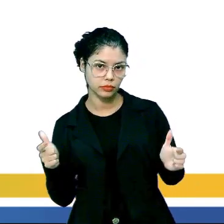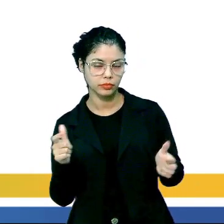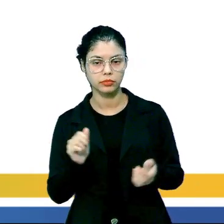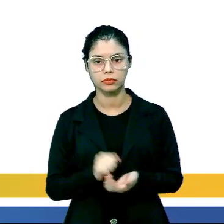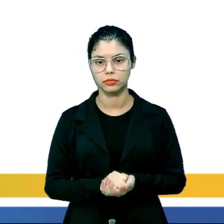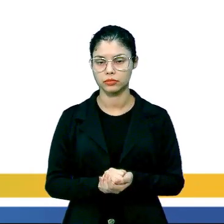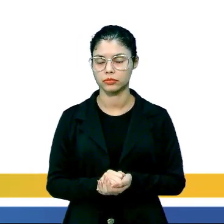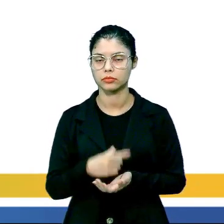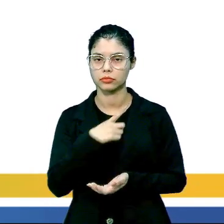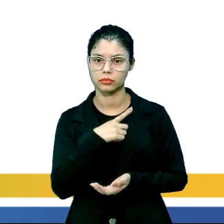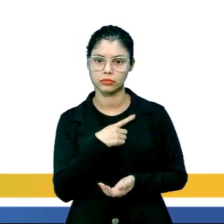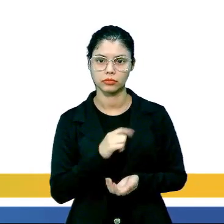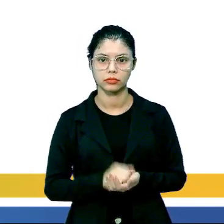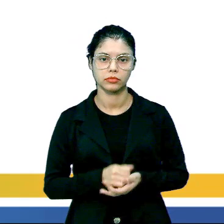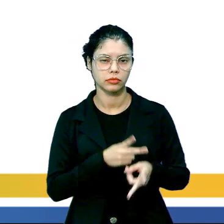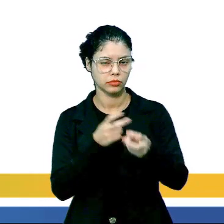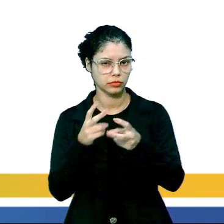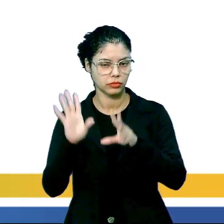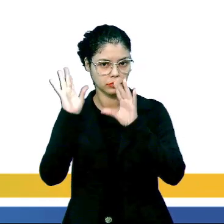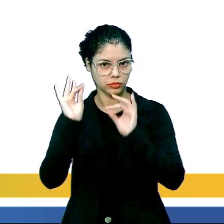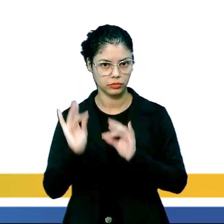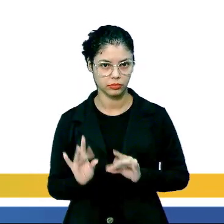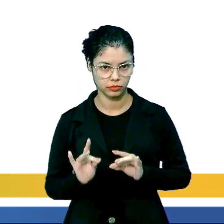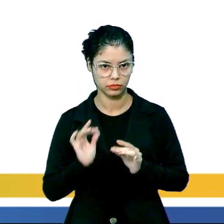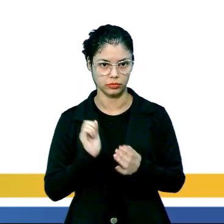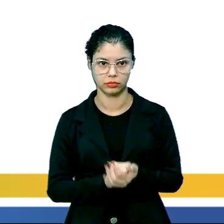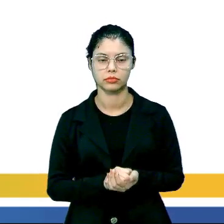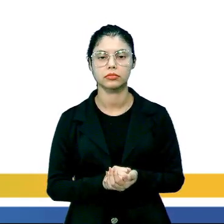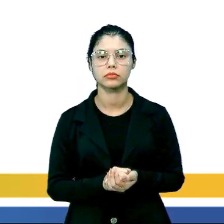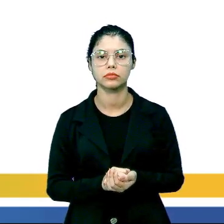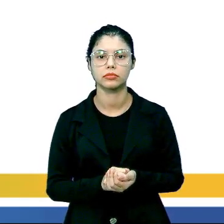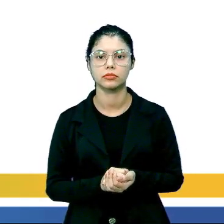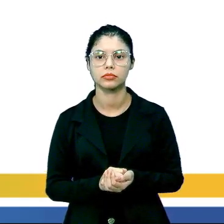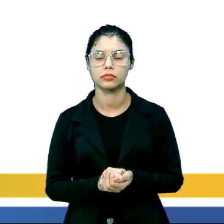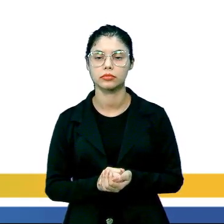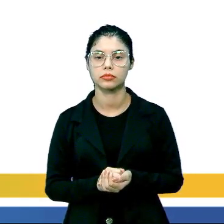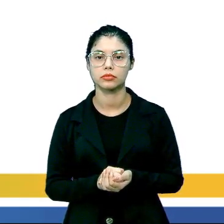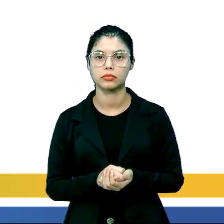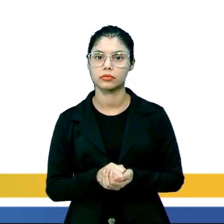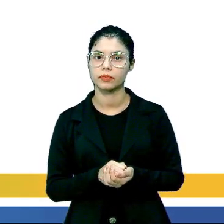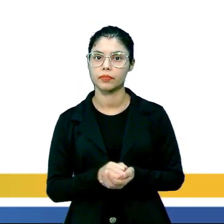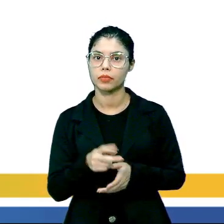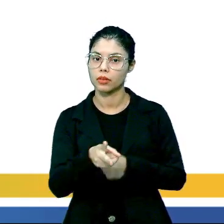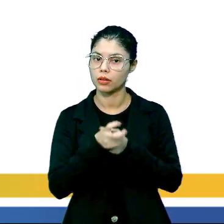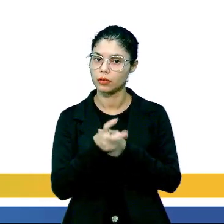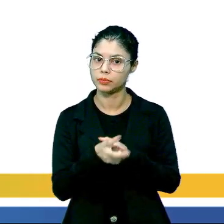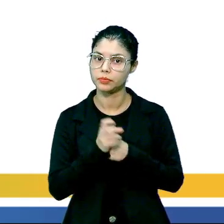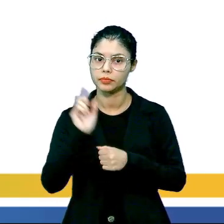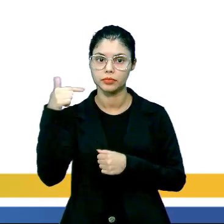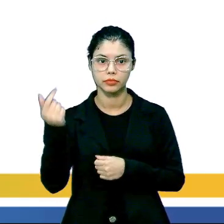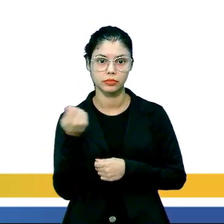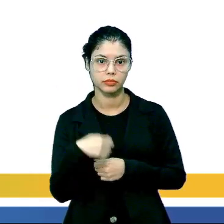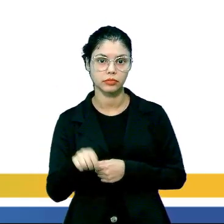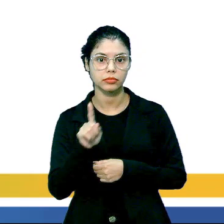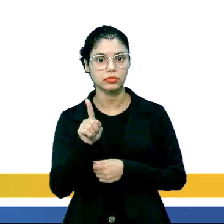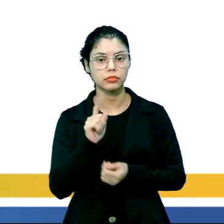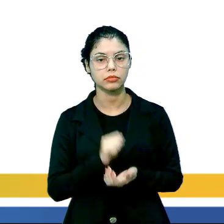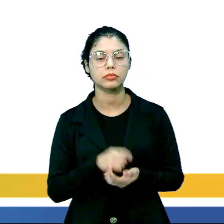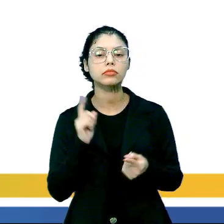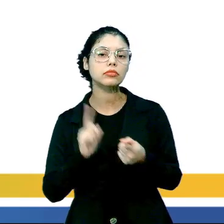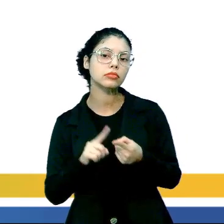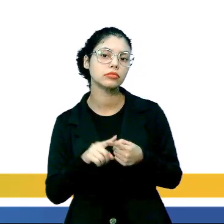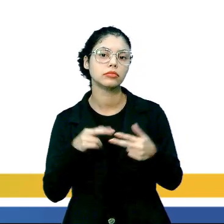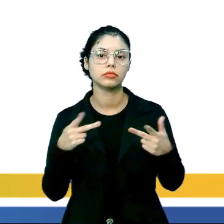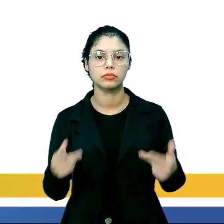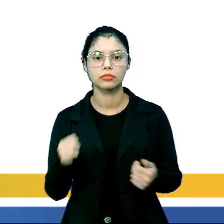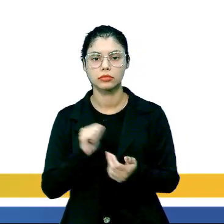Então, nesse aspecto, você passa a consumir tudo, até aquilo que não é necessário, coisas